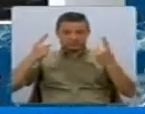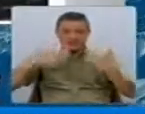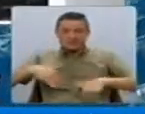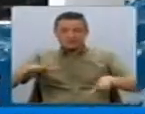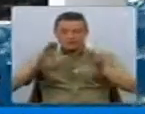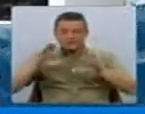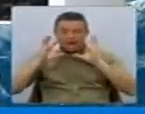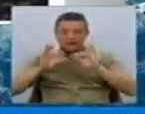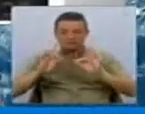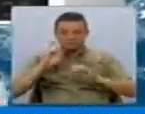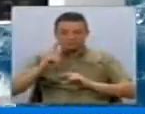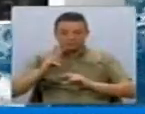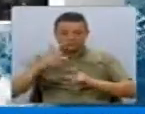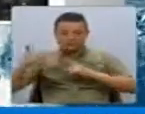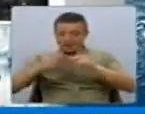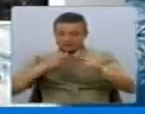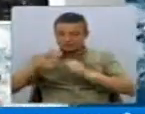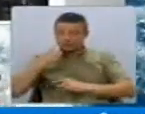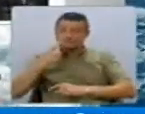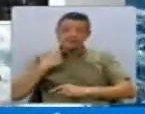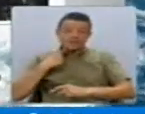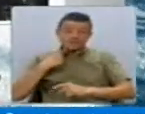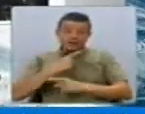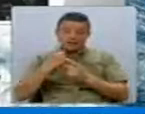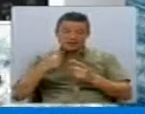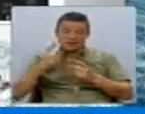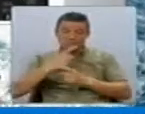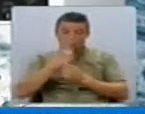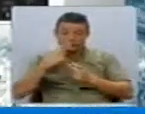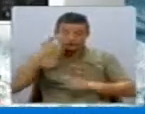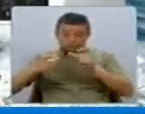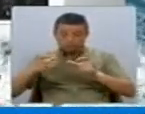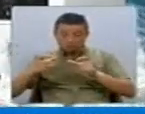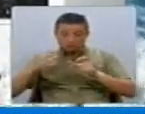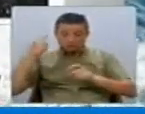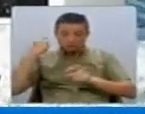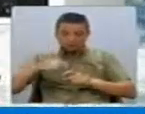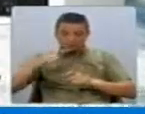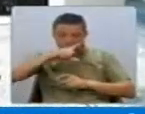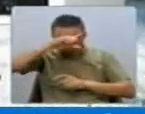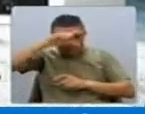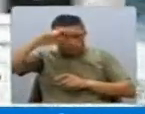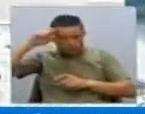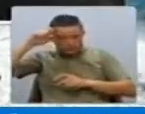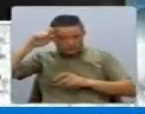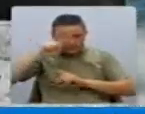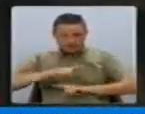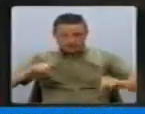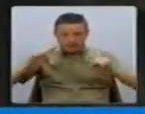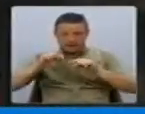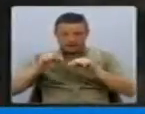precisamente aquilo que tu referiste muito bem, uma estrela falhada. E por isso é que os astrónomos têm uma grande dificuldade em chamar este